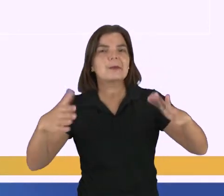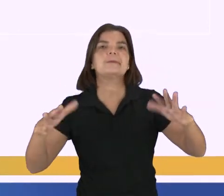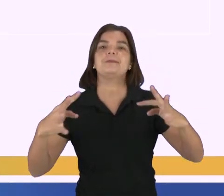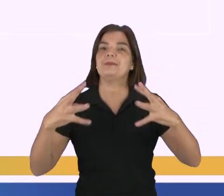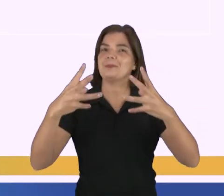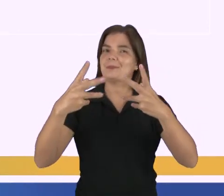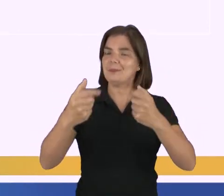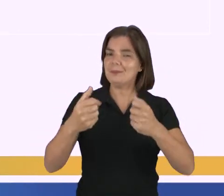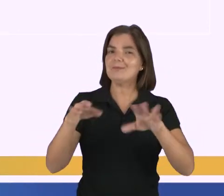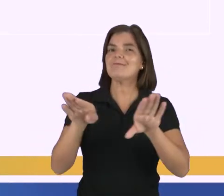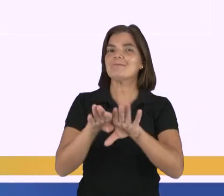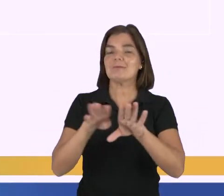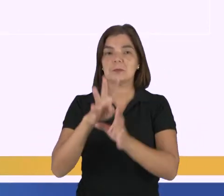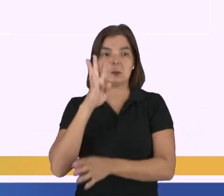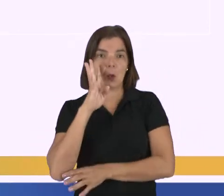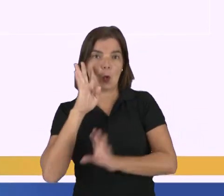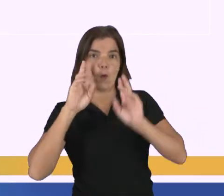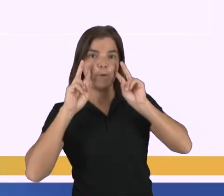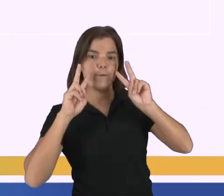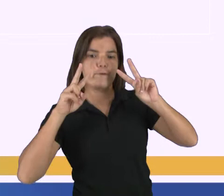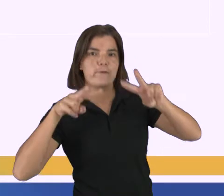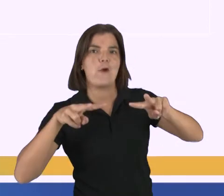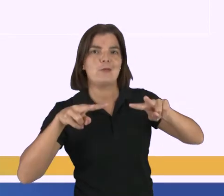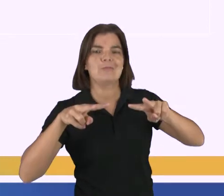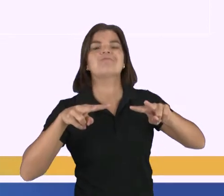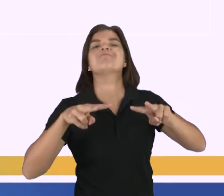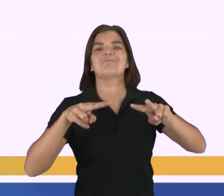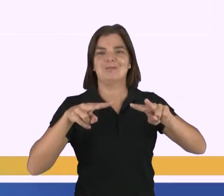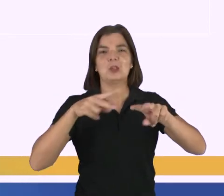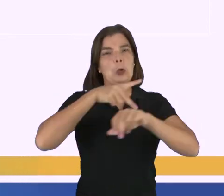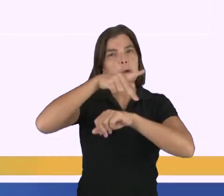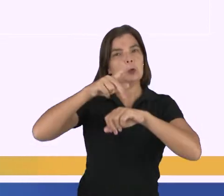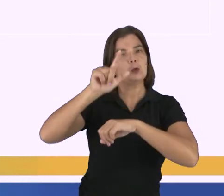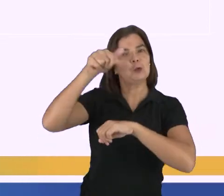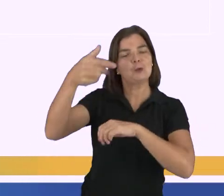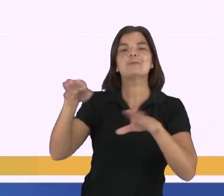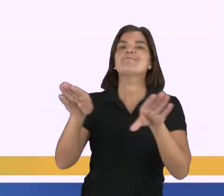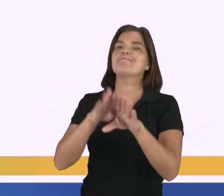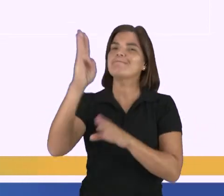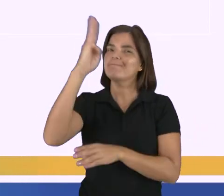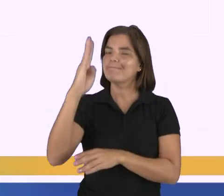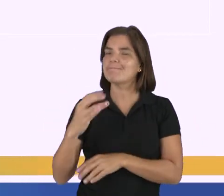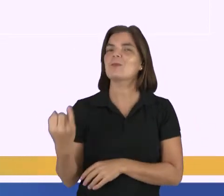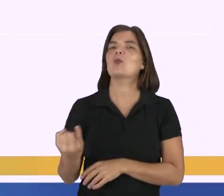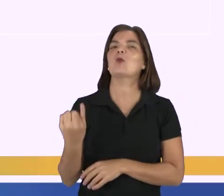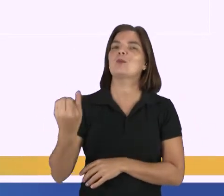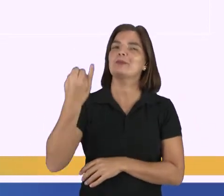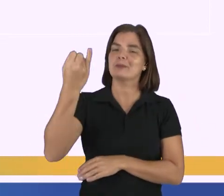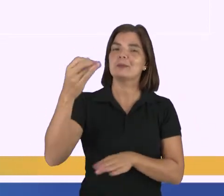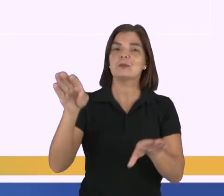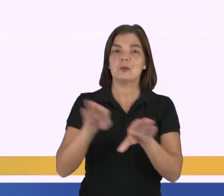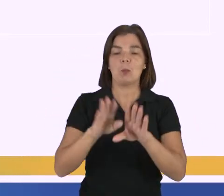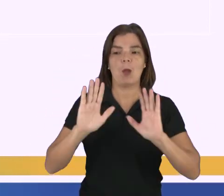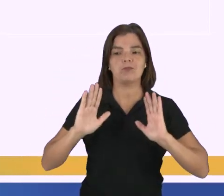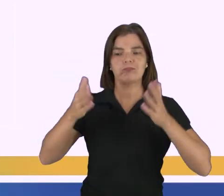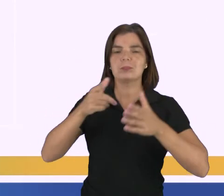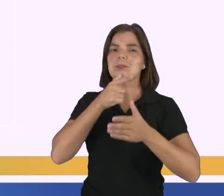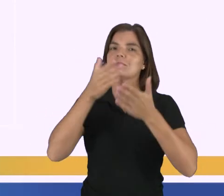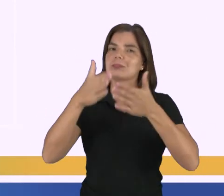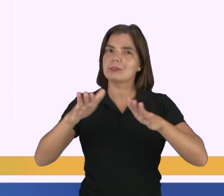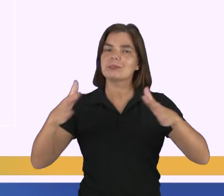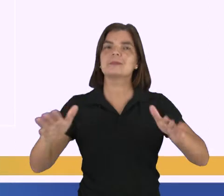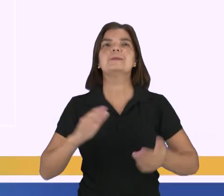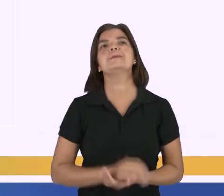comunidade internacional, dado a sua grande importância, e também para o Brasil, onde se concentra as maiores bacias estão